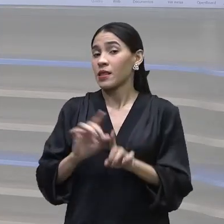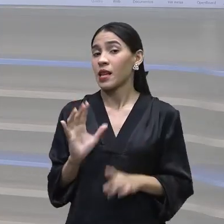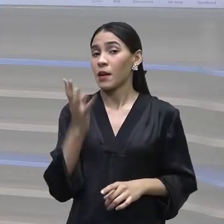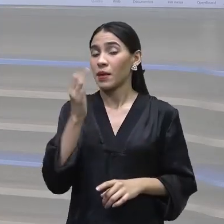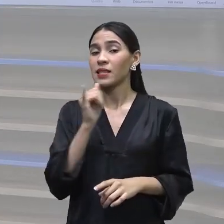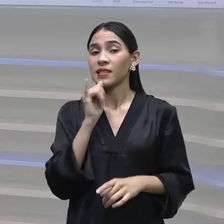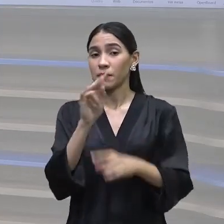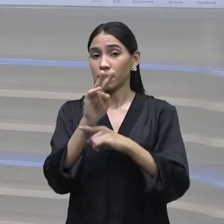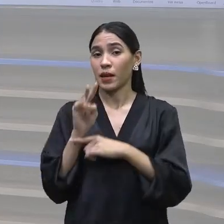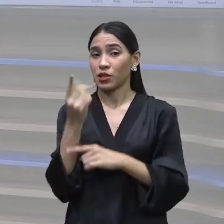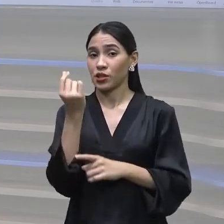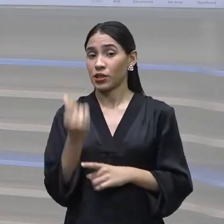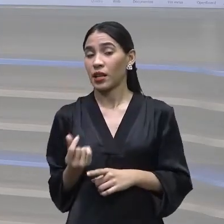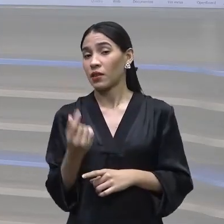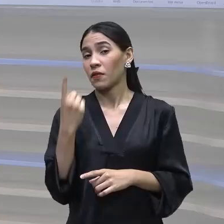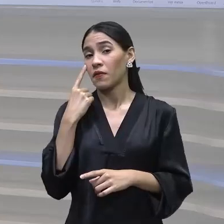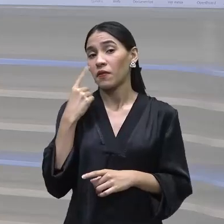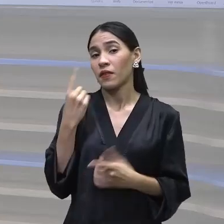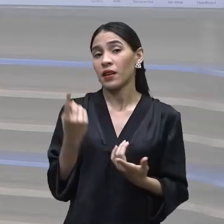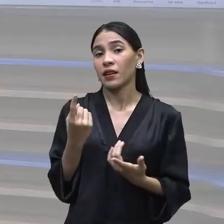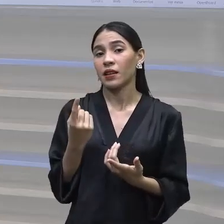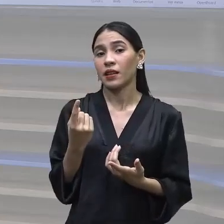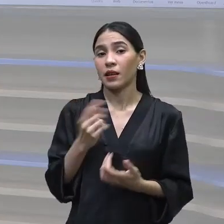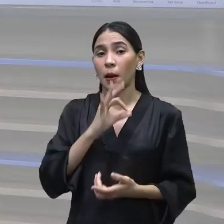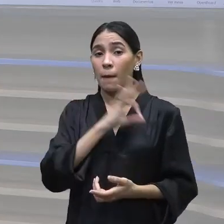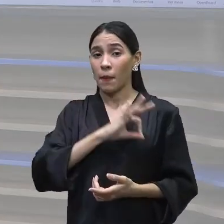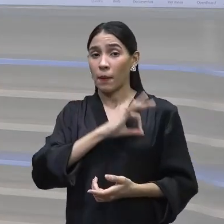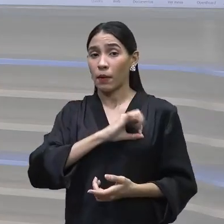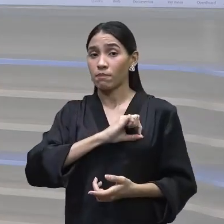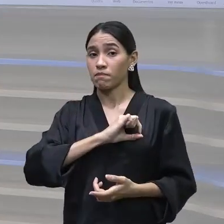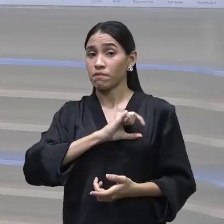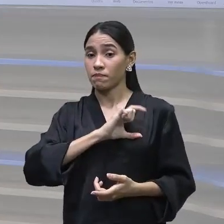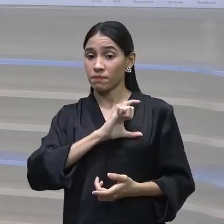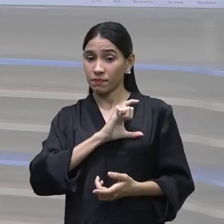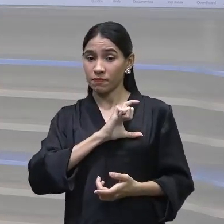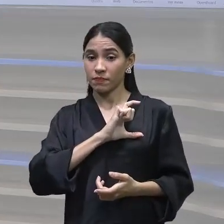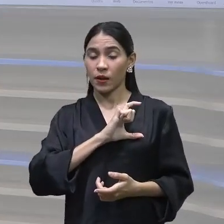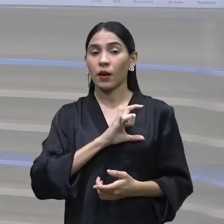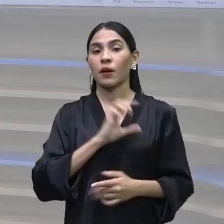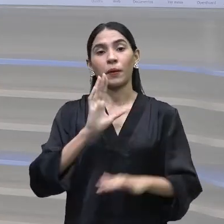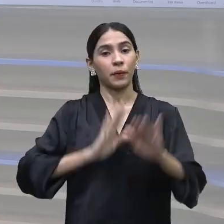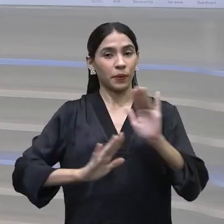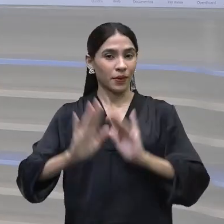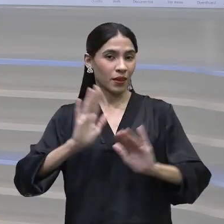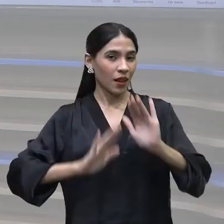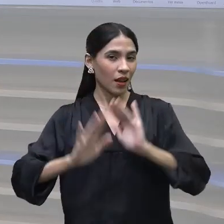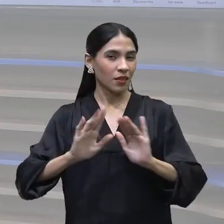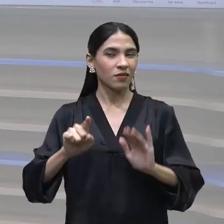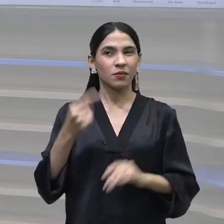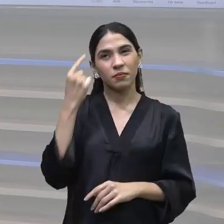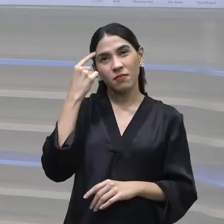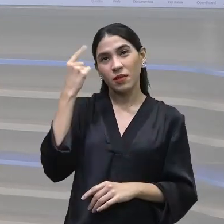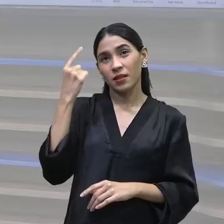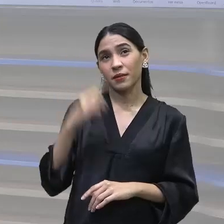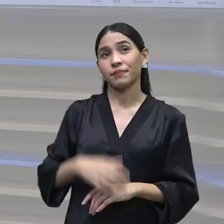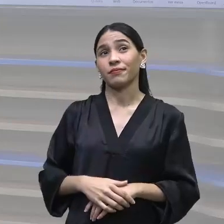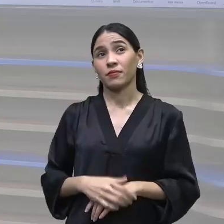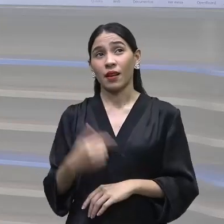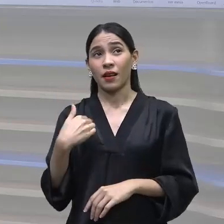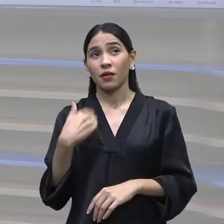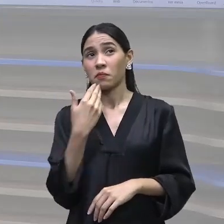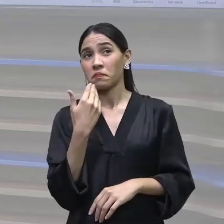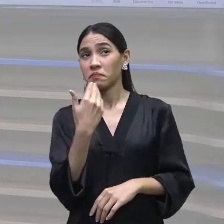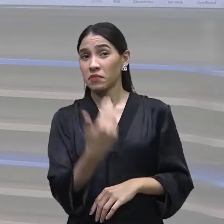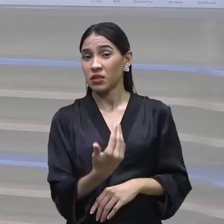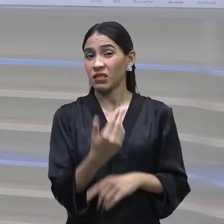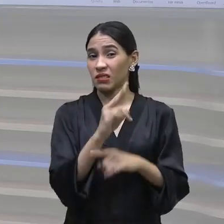pede empréstimo para ver aquele dinheirinho gordo na sua conta. Muito cuidado com isso, pessoal. Aí você pensa assim, posso pedir